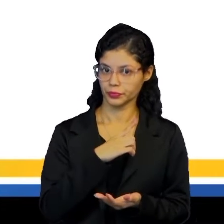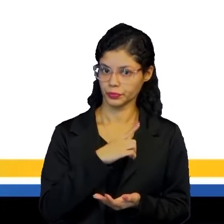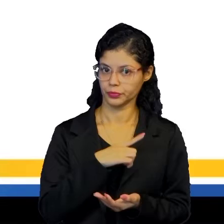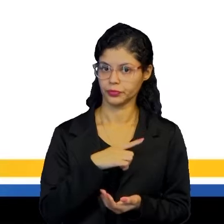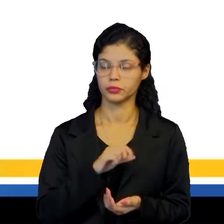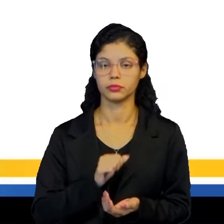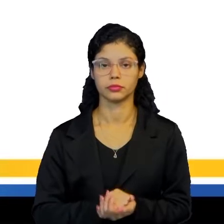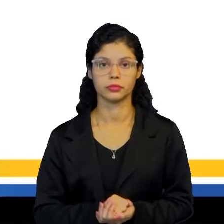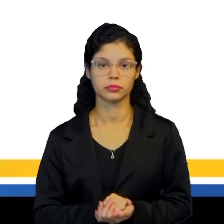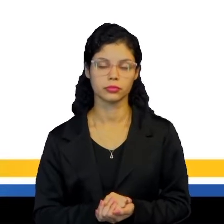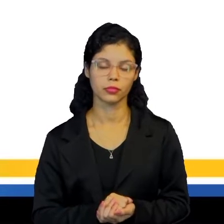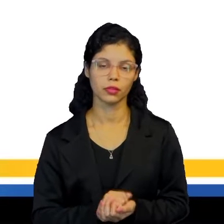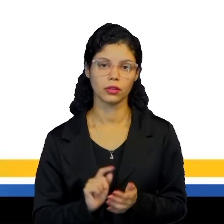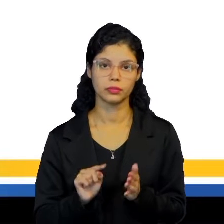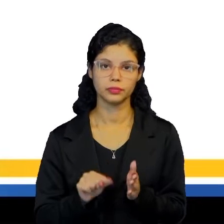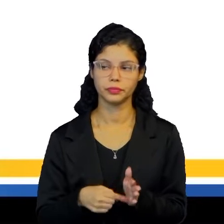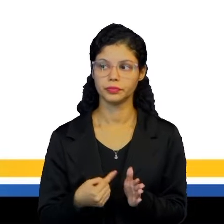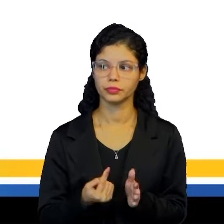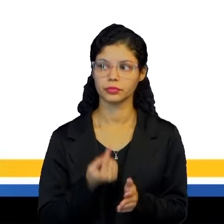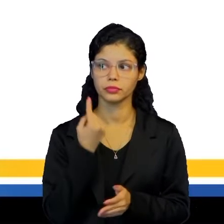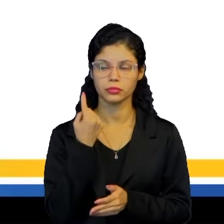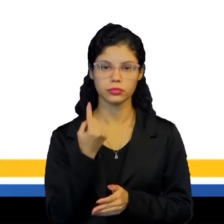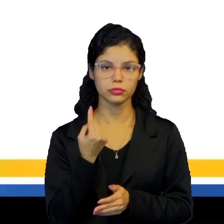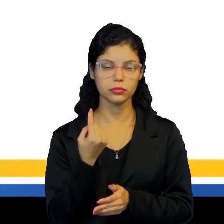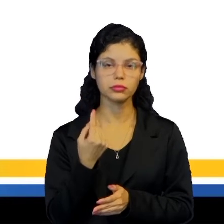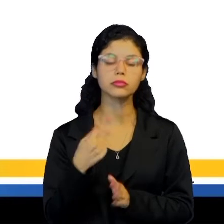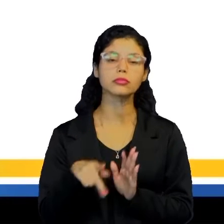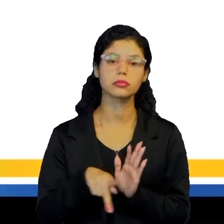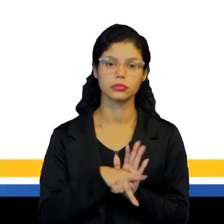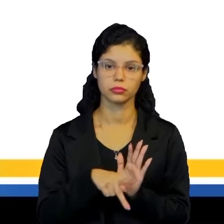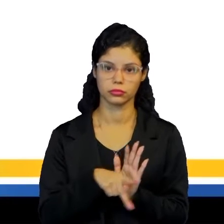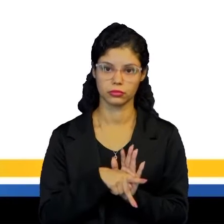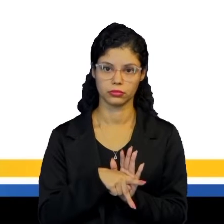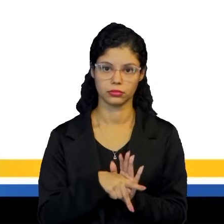temos os primeiros passos de uma propriedade.